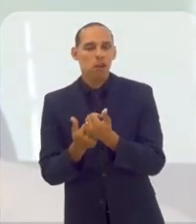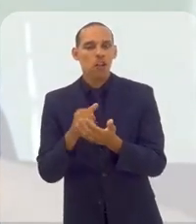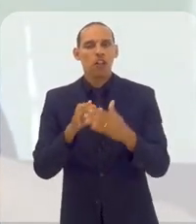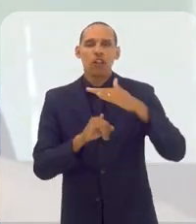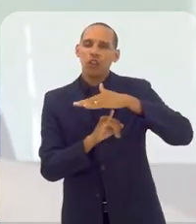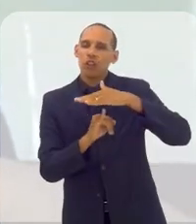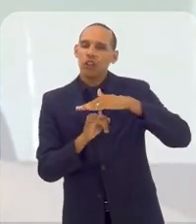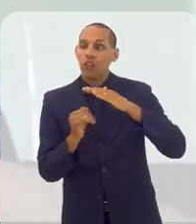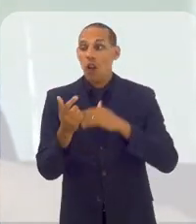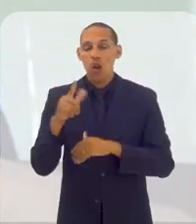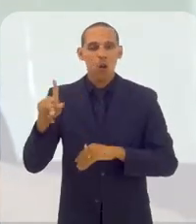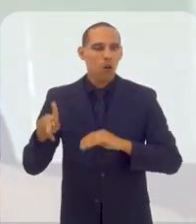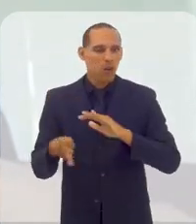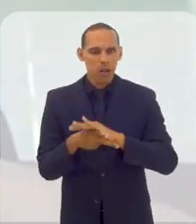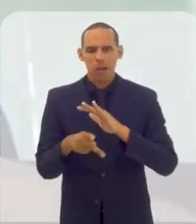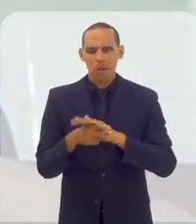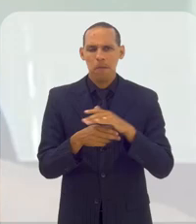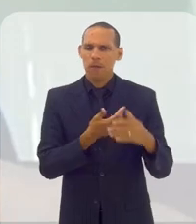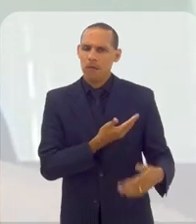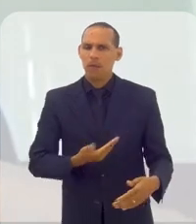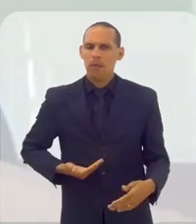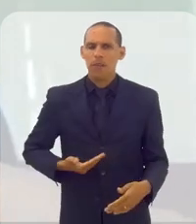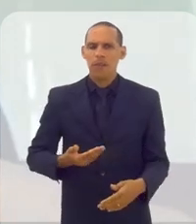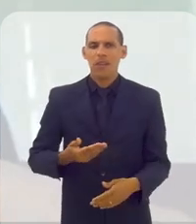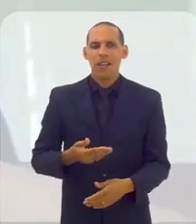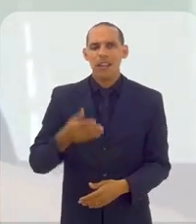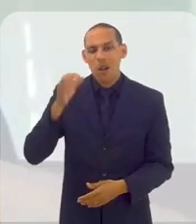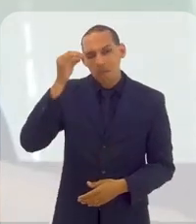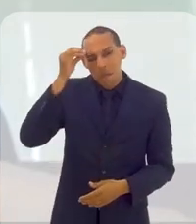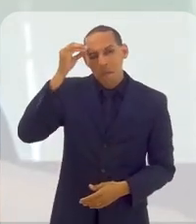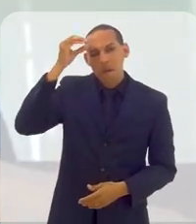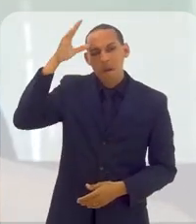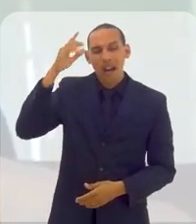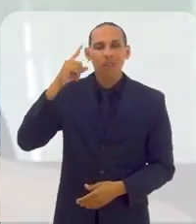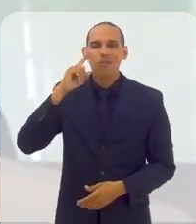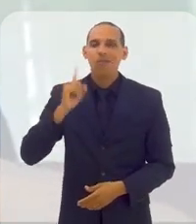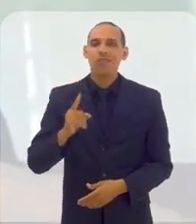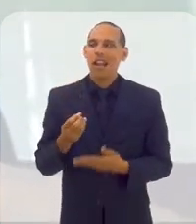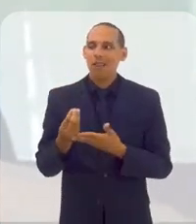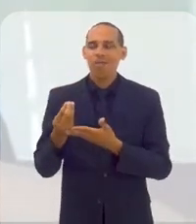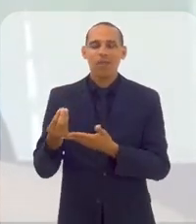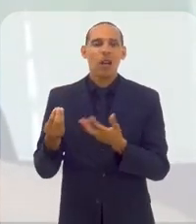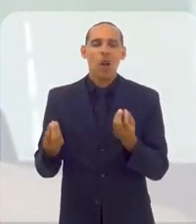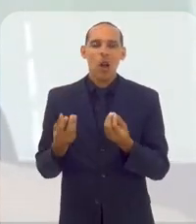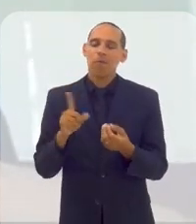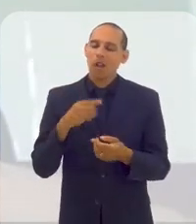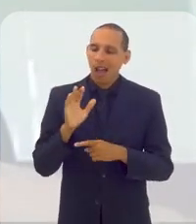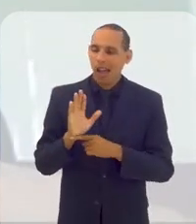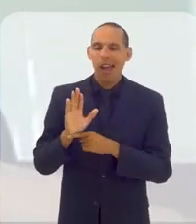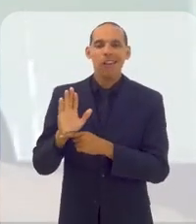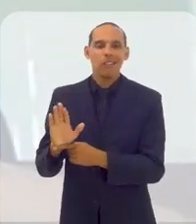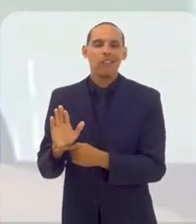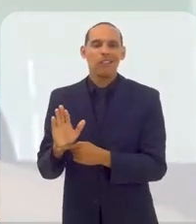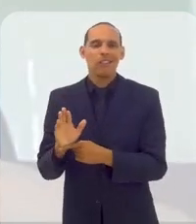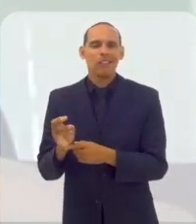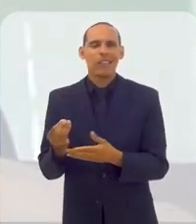instituições do governo né que não tinham essa expertise que não tinha esse norral né tanto fornecendo